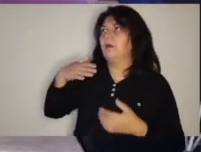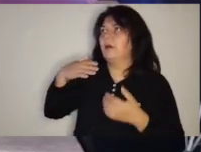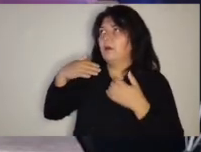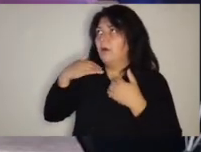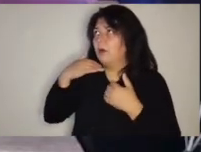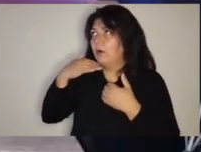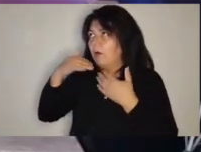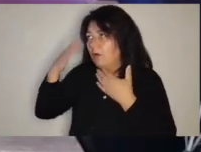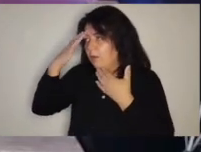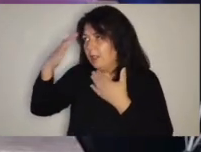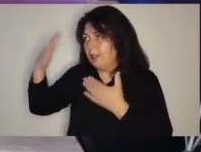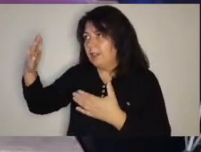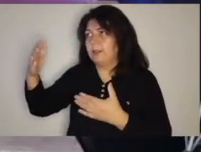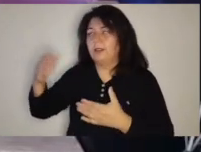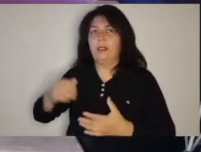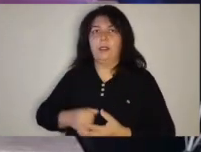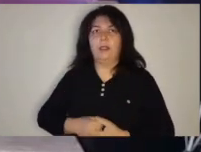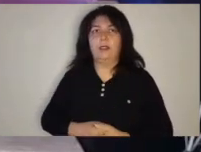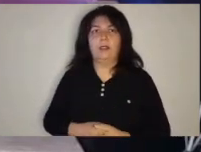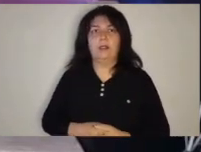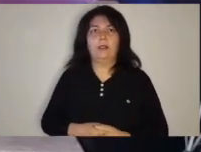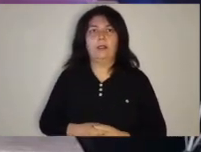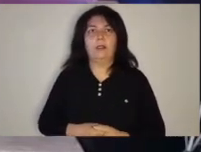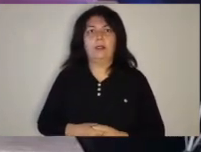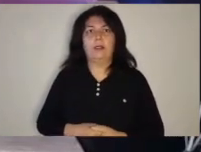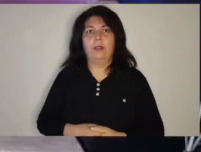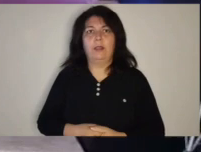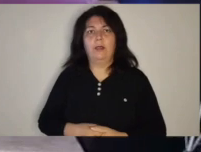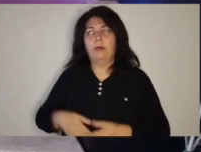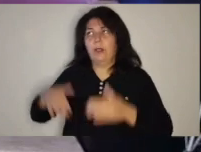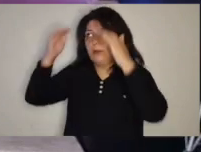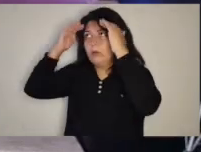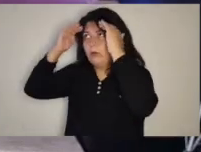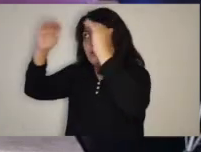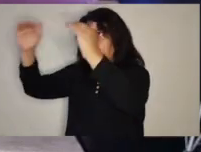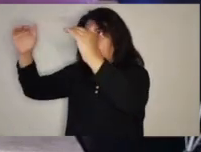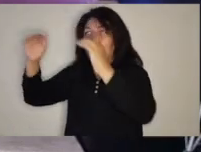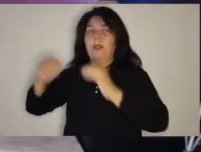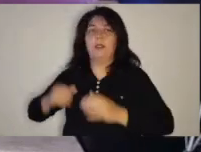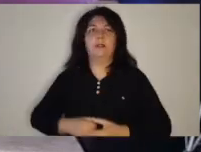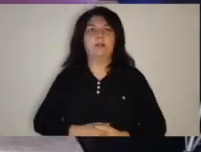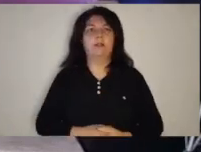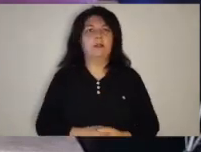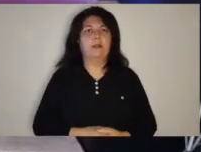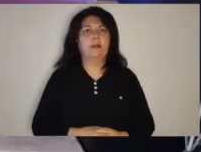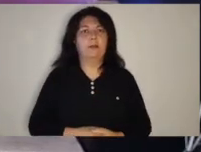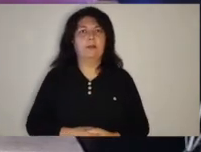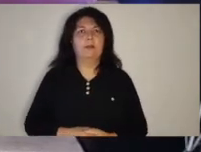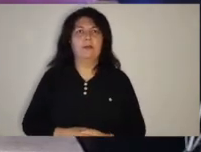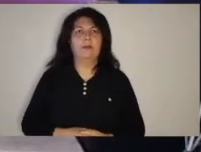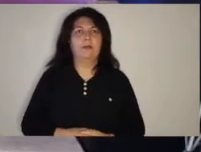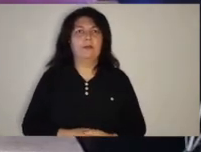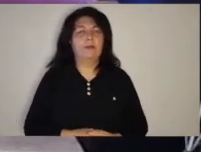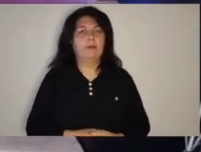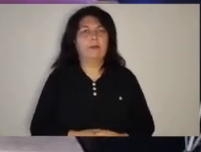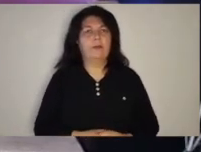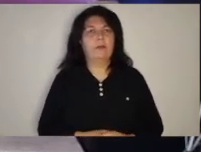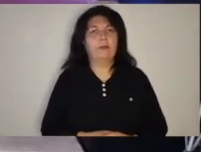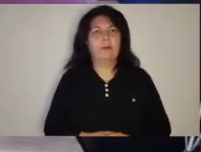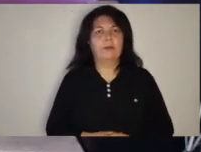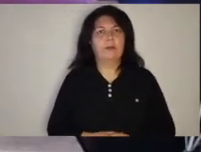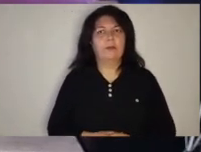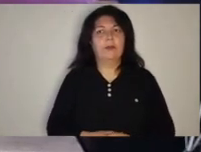Irmãos, nós somos o povo do Senhor Jesus Cristo. Nós somos, acabamos de cantar aí,